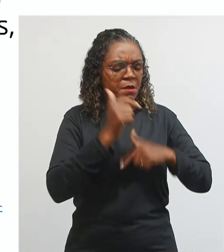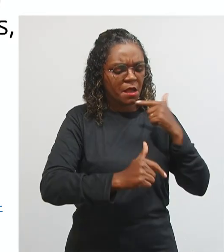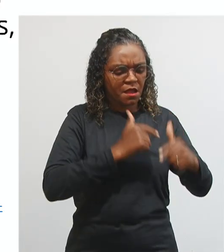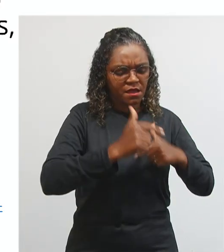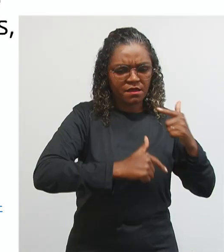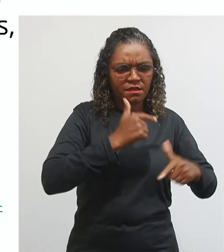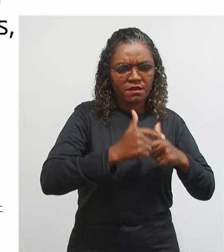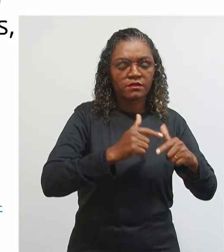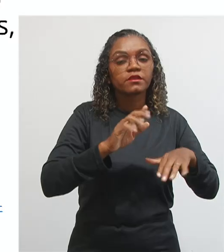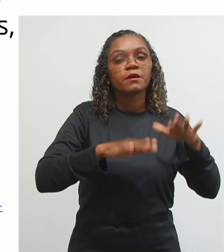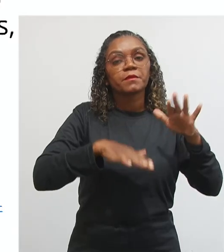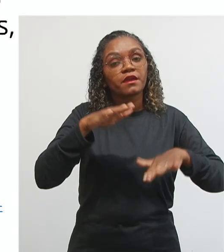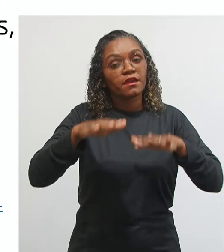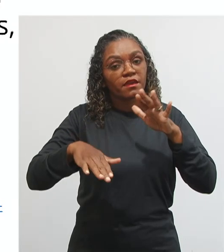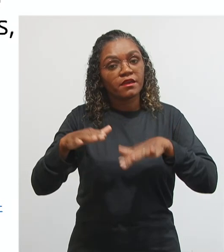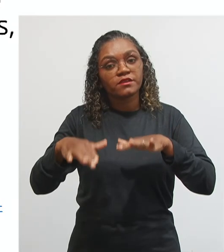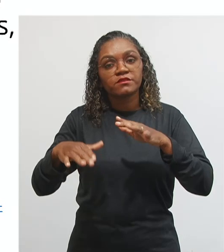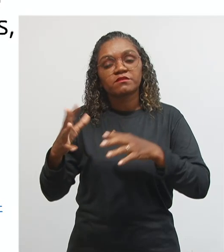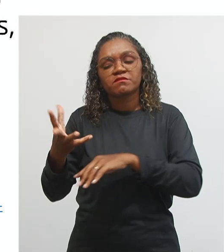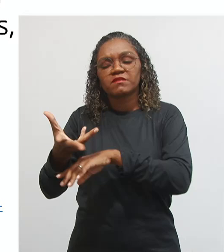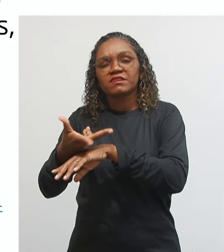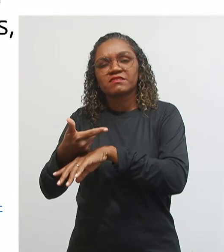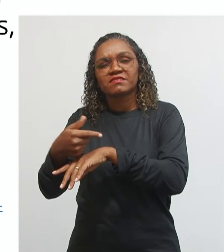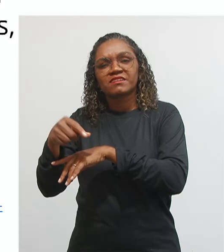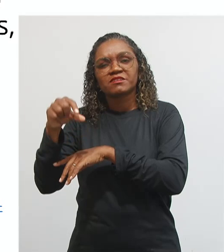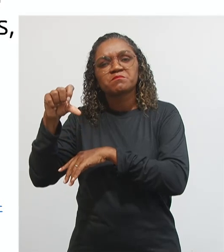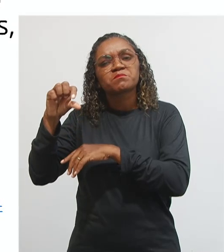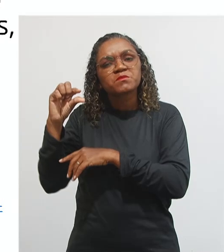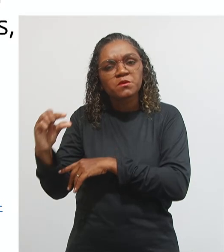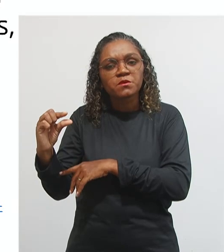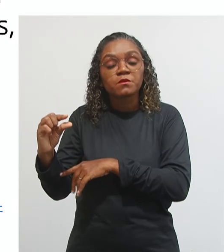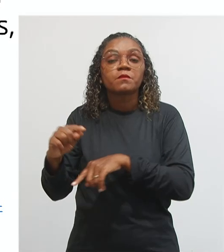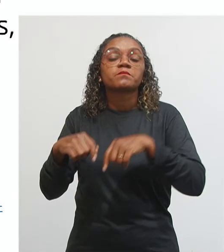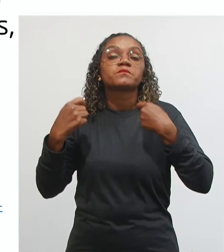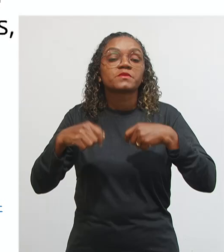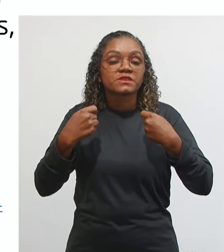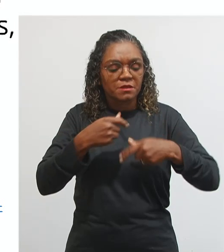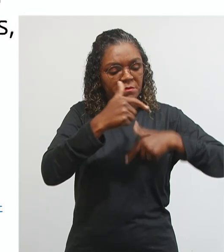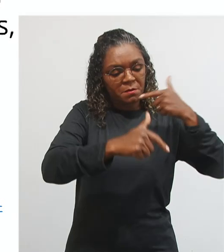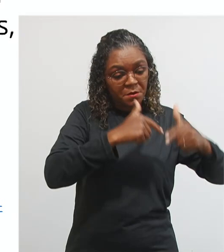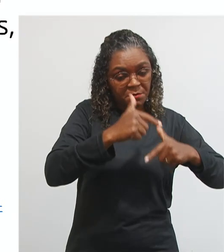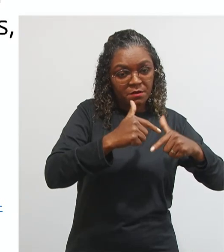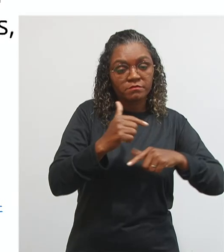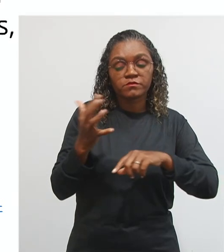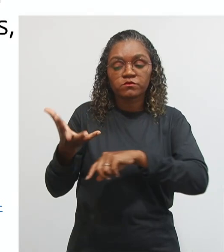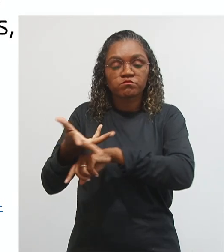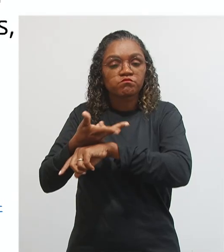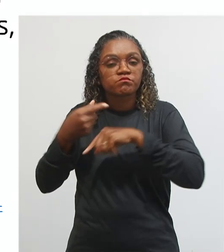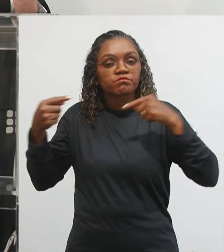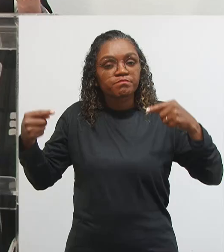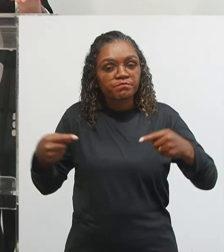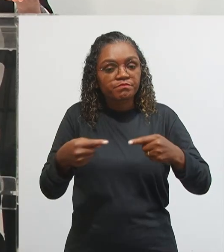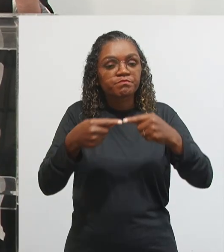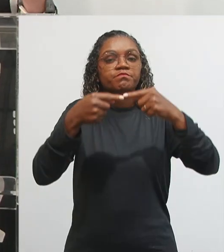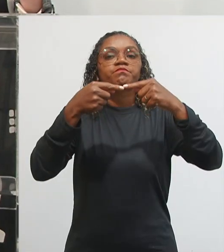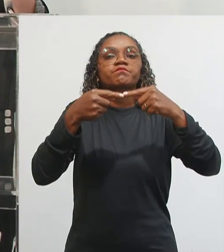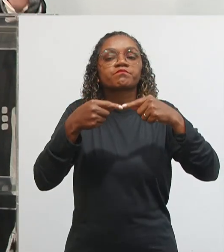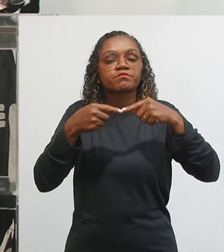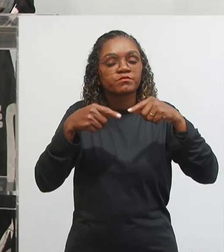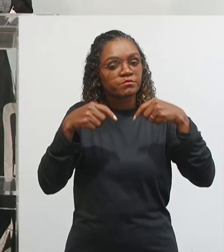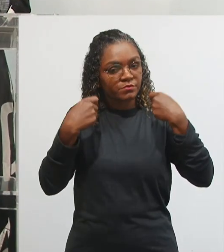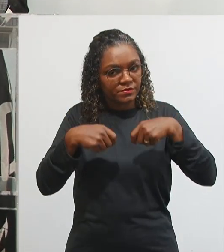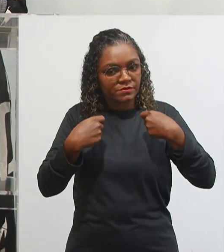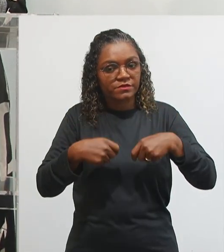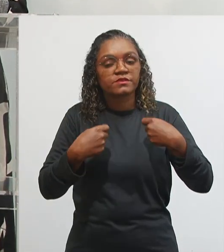pode cair a qualidade. Então é preciso ter um equilíbrio. Você precisa produzir da melhor forma,